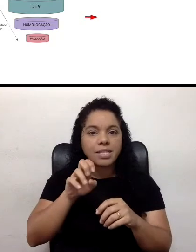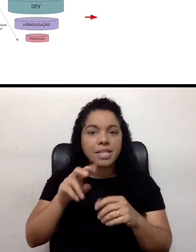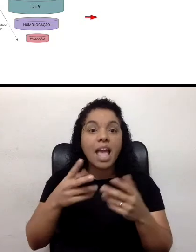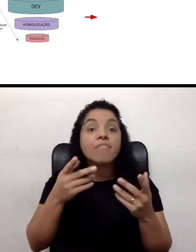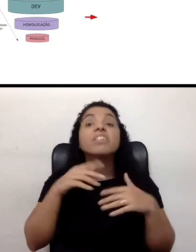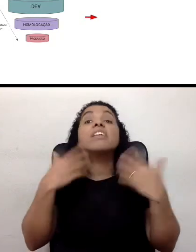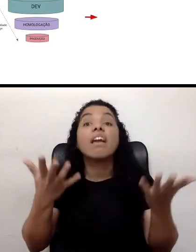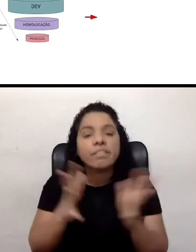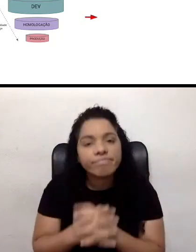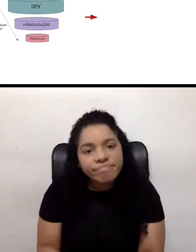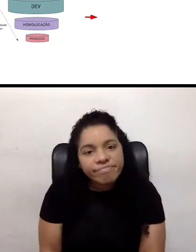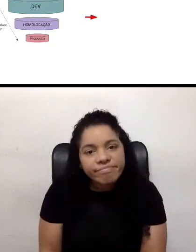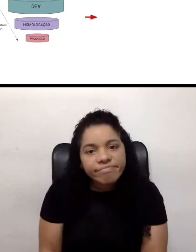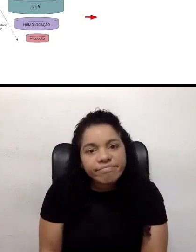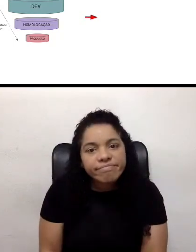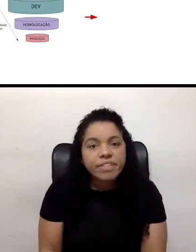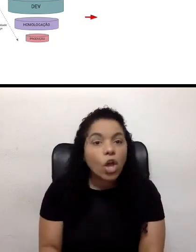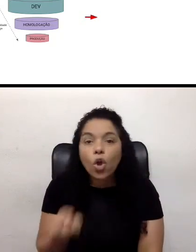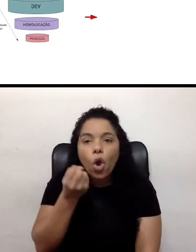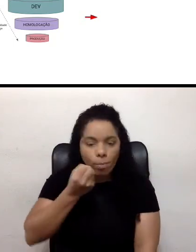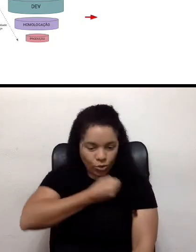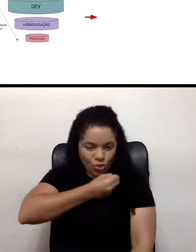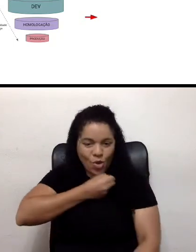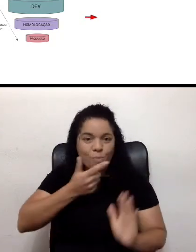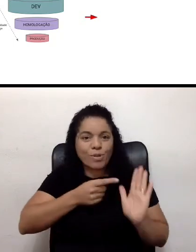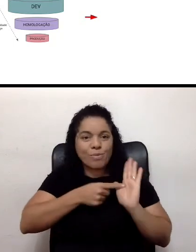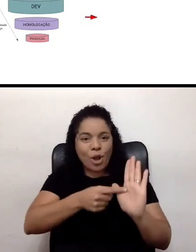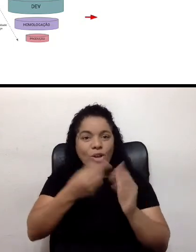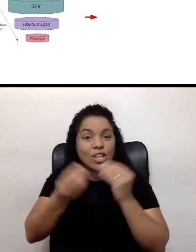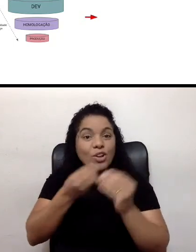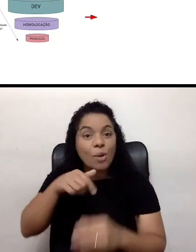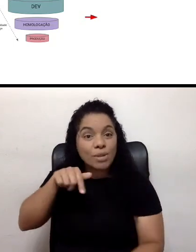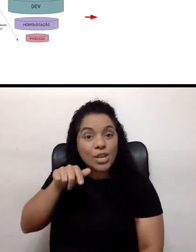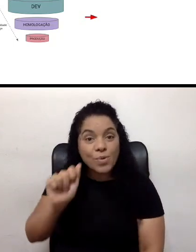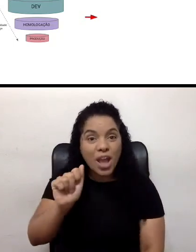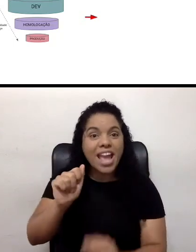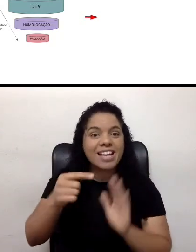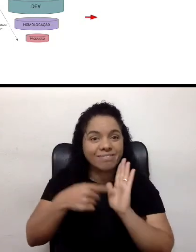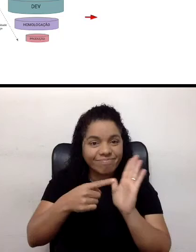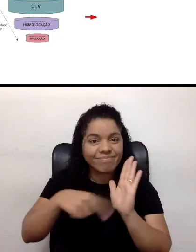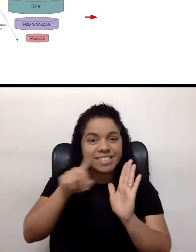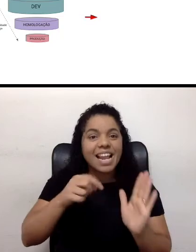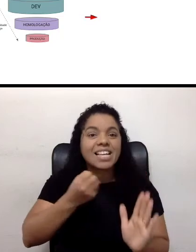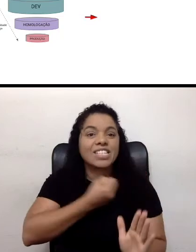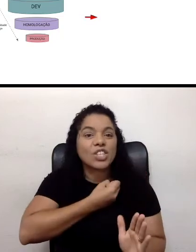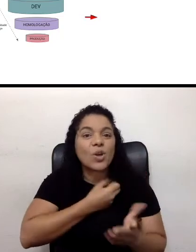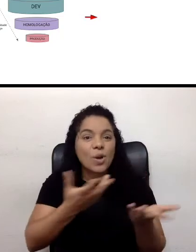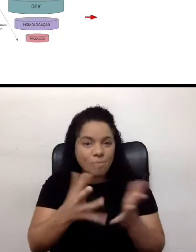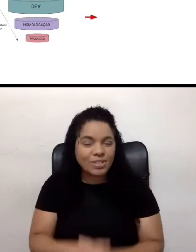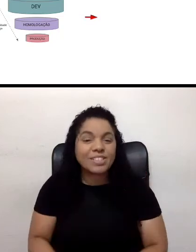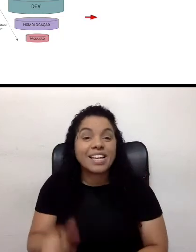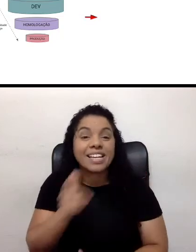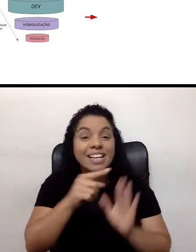como é que a gente traz esses números para a nossa realidade? Como é que o QA traz esses números